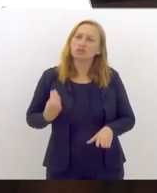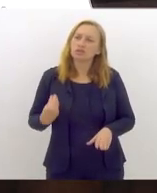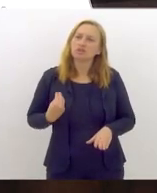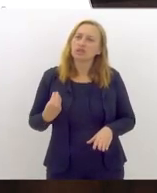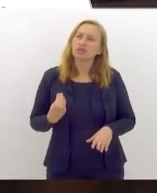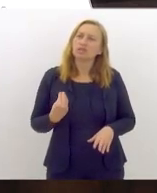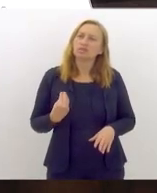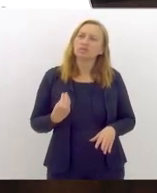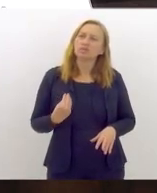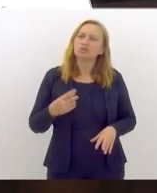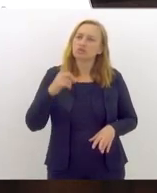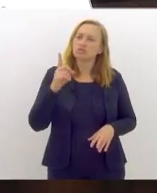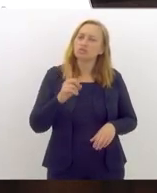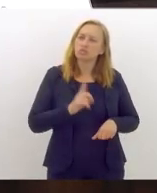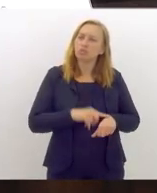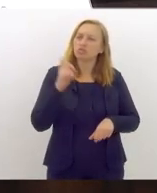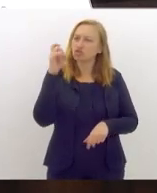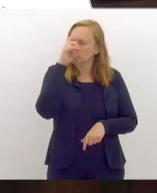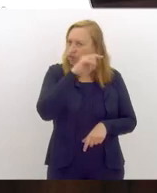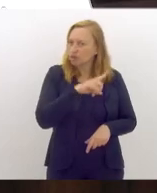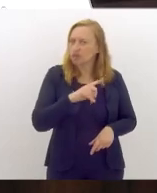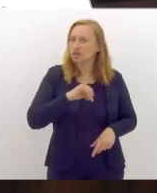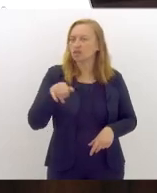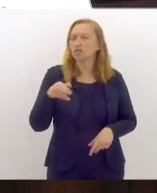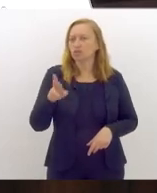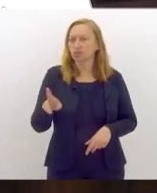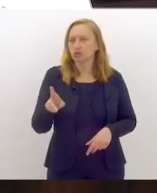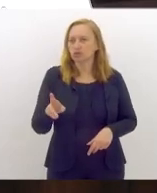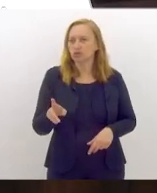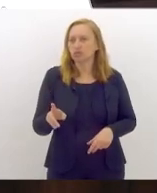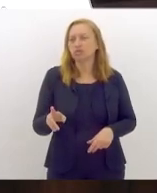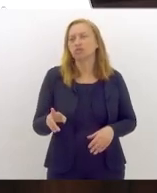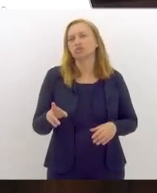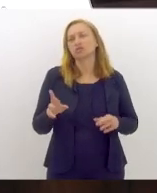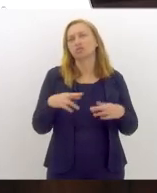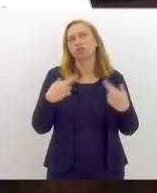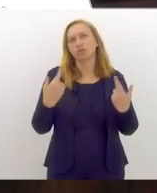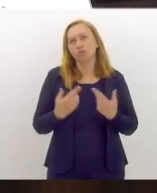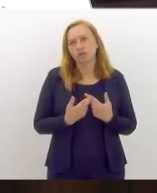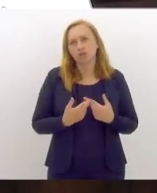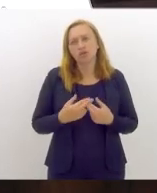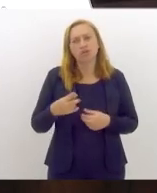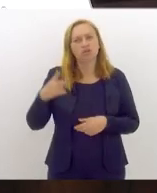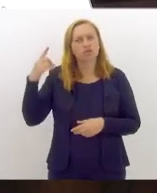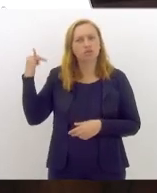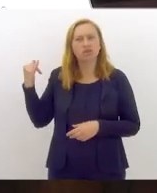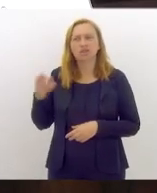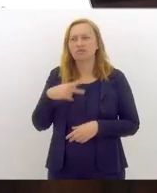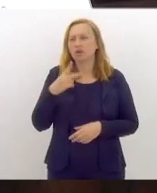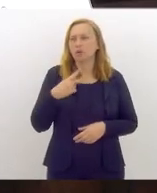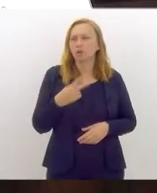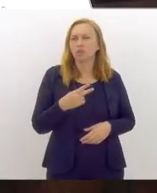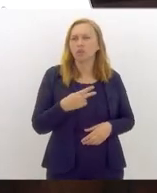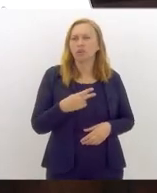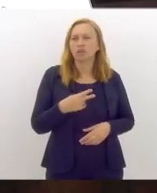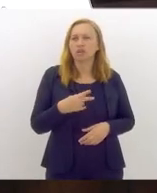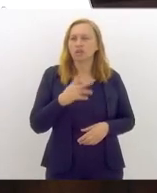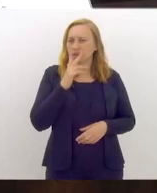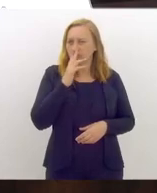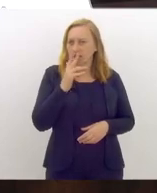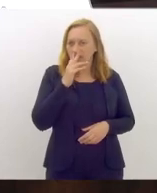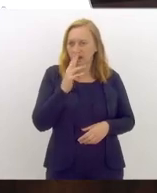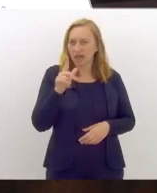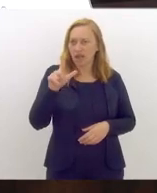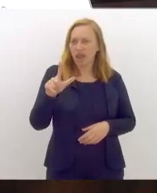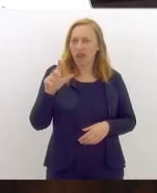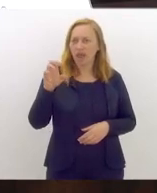muitas dificuldades que o Júnior até o a gente teve uma reunião uns dias atrás ele falou que ele tava que a gente tava parecendo leproso